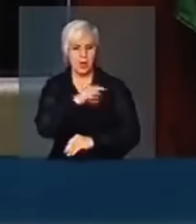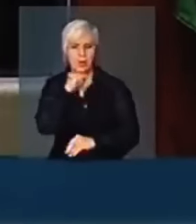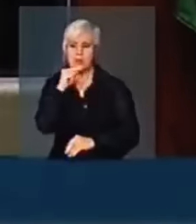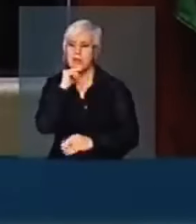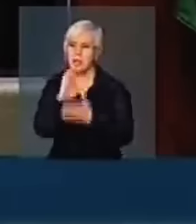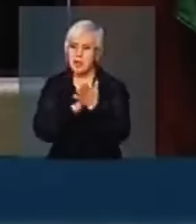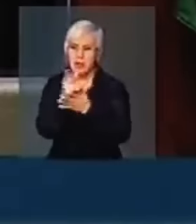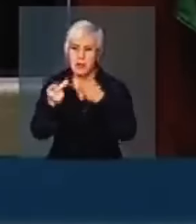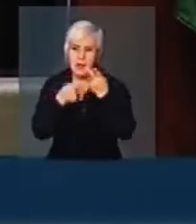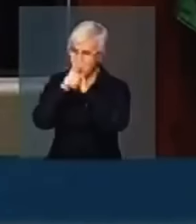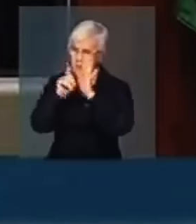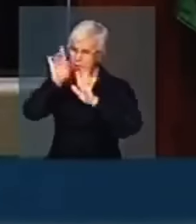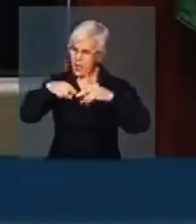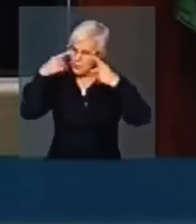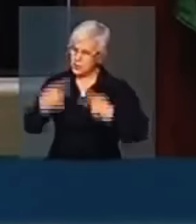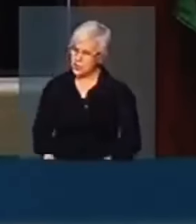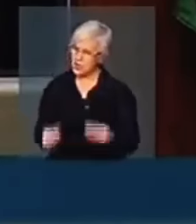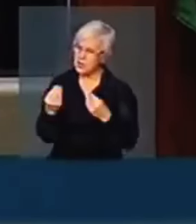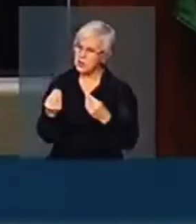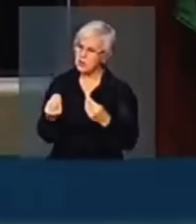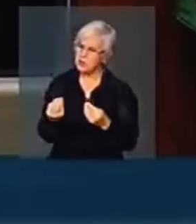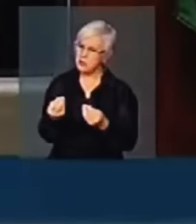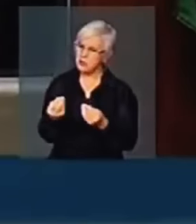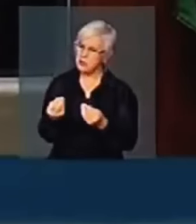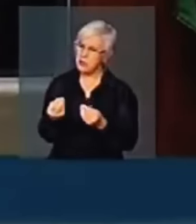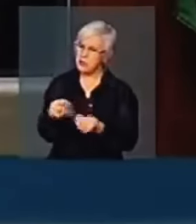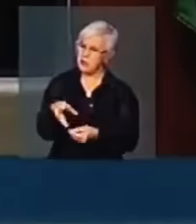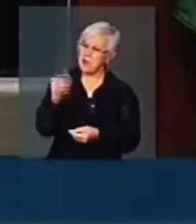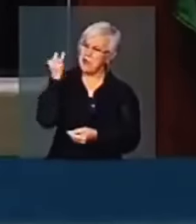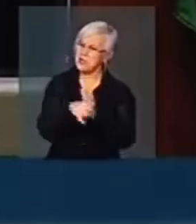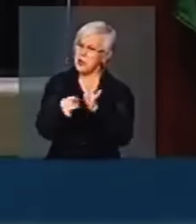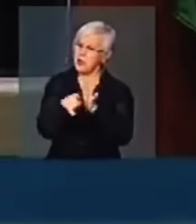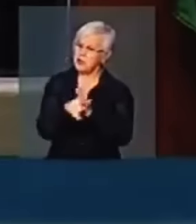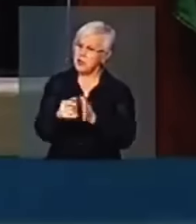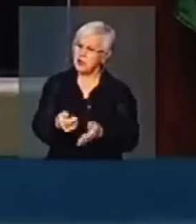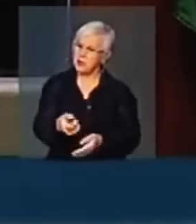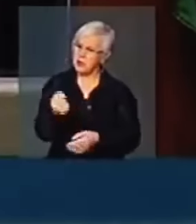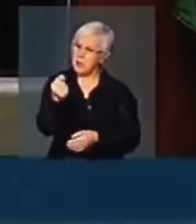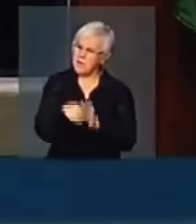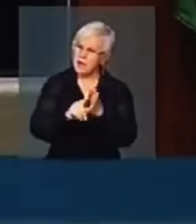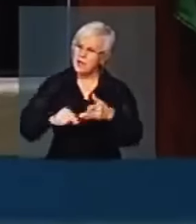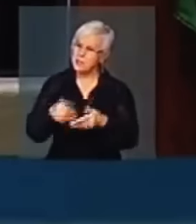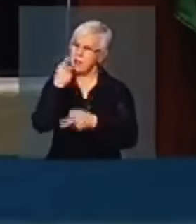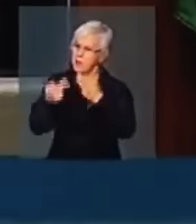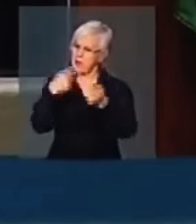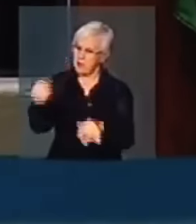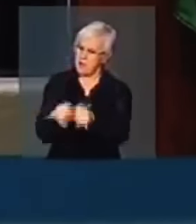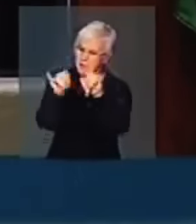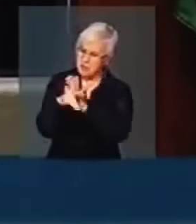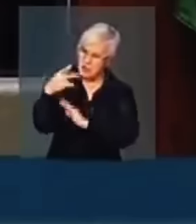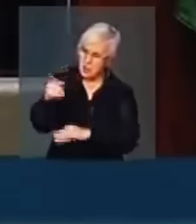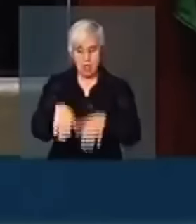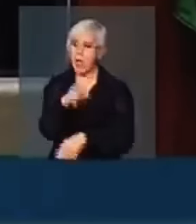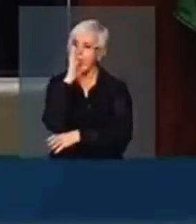Tão preocupados com direitos humanos? Vai catar coquinho, mentirosa, deslavada e covarde. Eu ouvi ela falando aqui as asneiras dela.